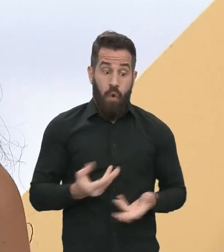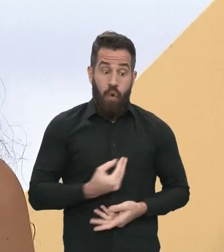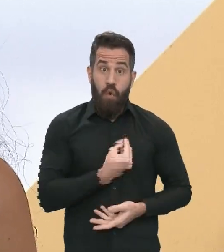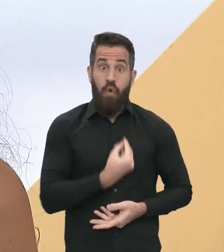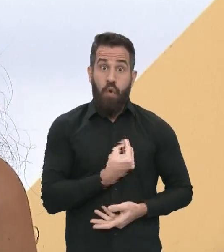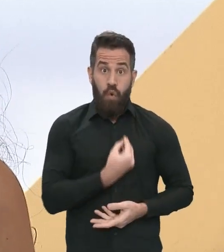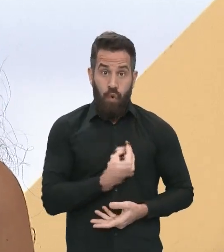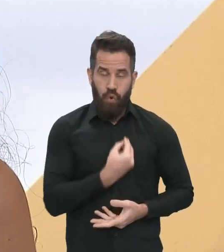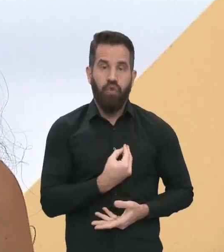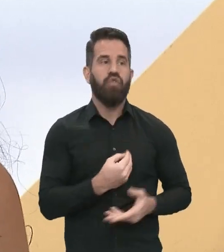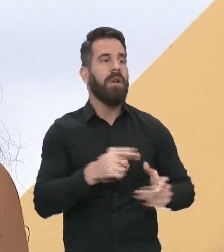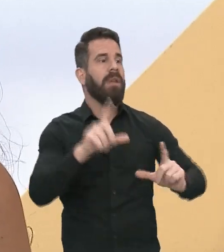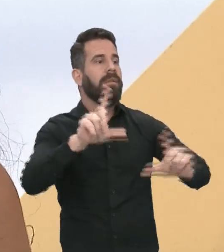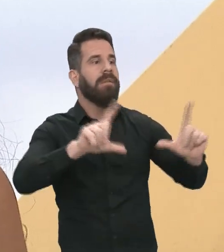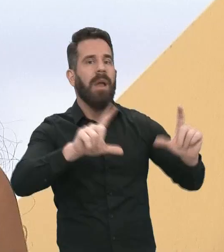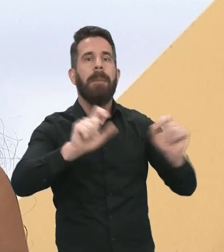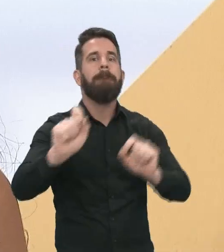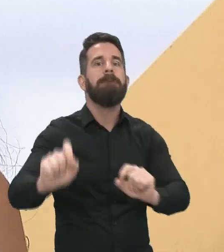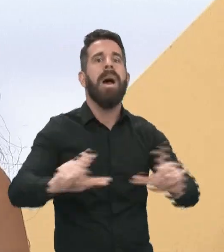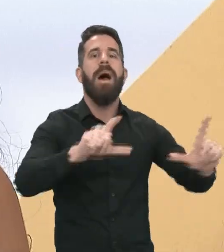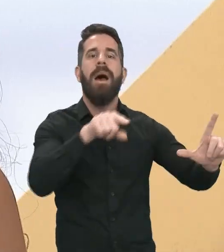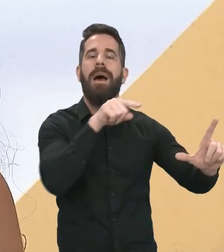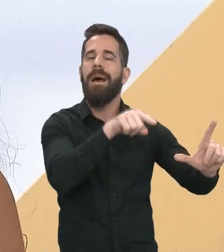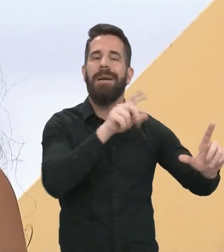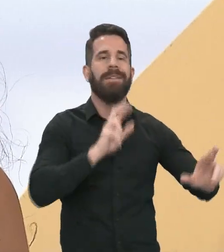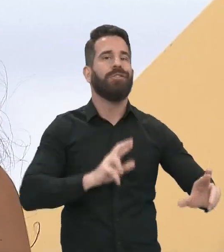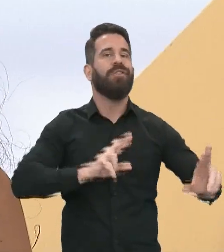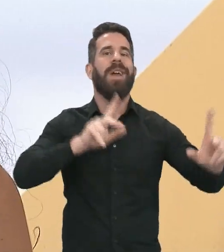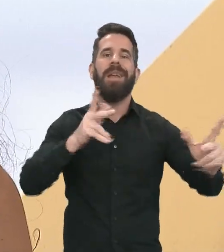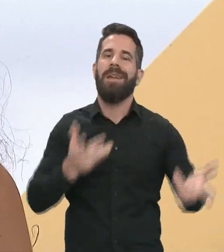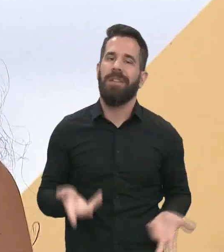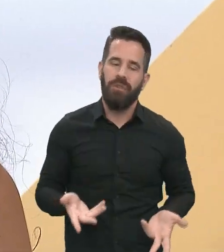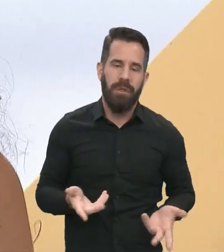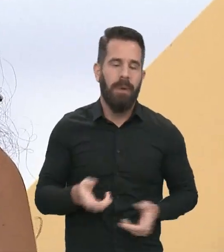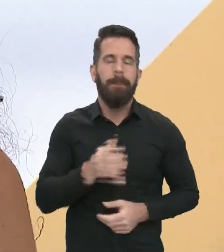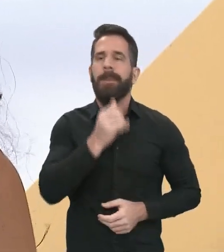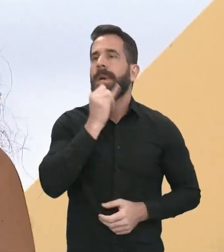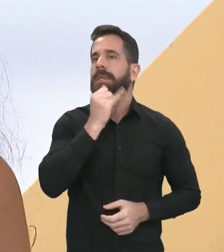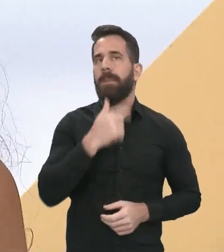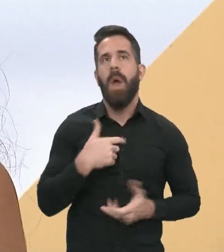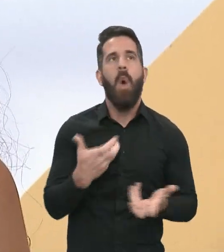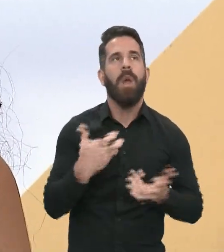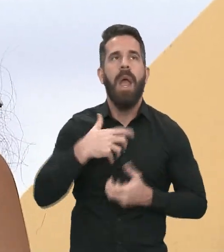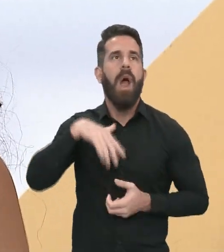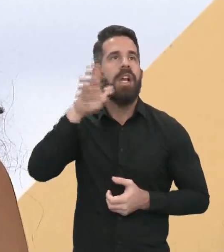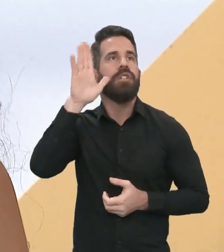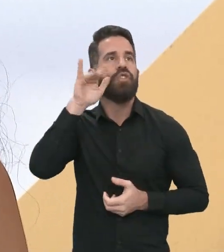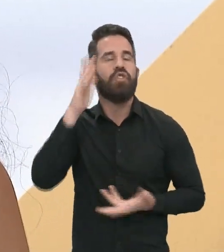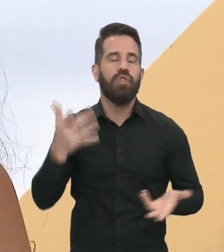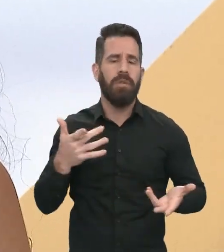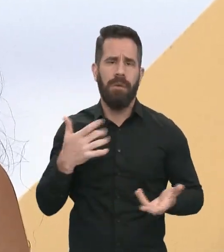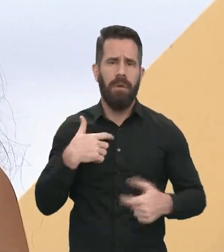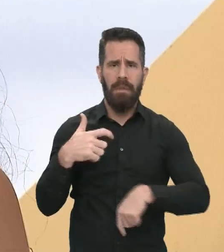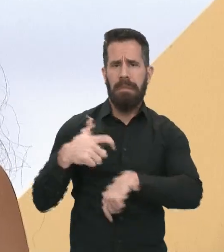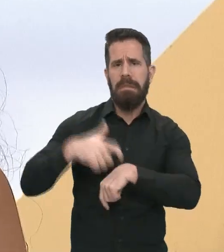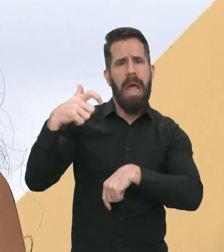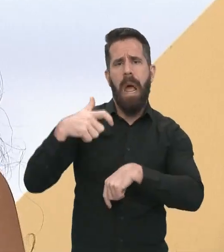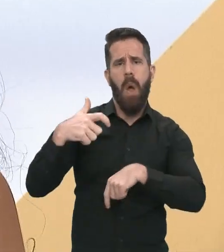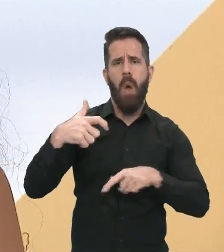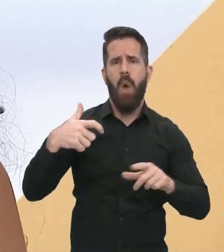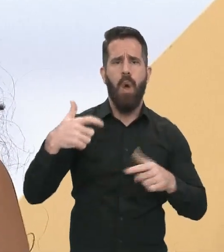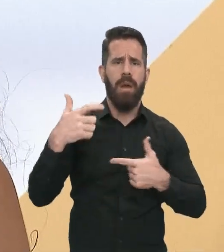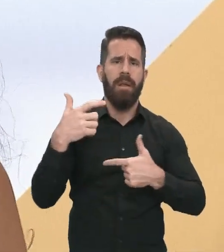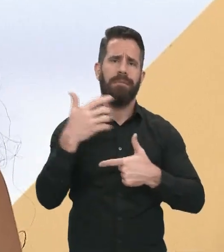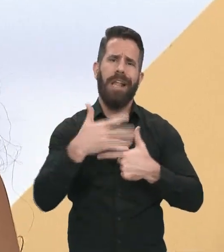outro. A gente tem um conteúdo que é mais imediato, então se a criança ela quer assistir o que ela quiser, ela abre a Netflix e ela põe na hora que